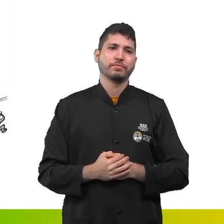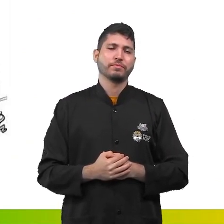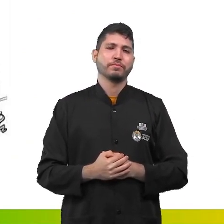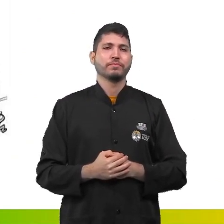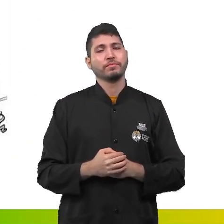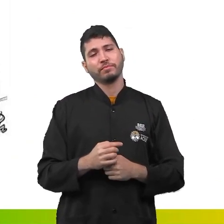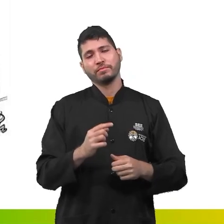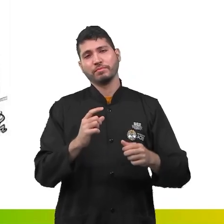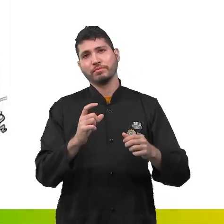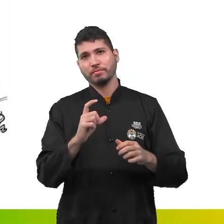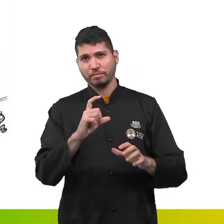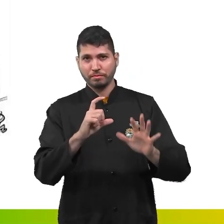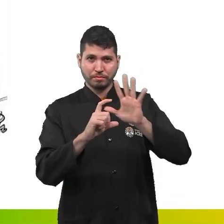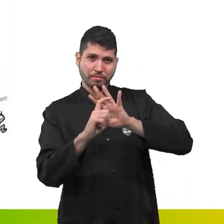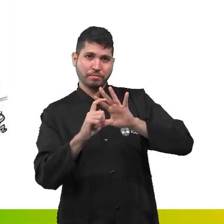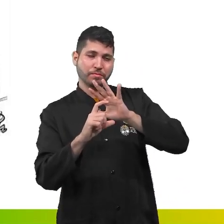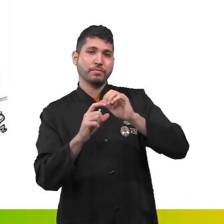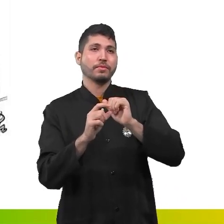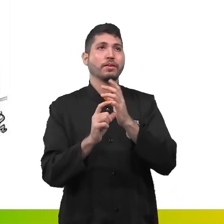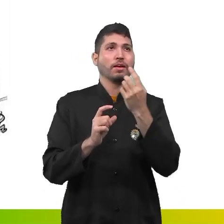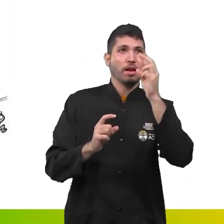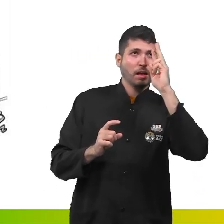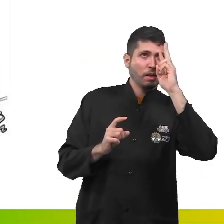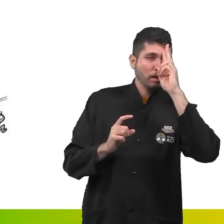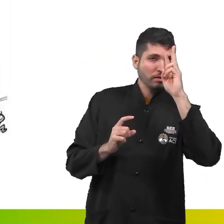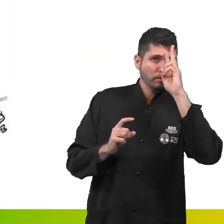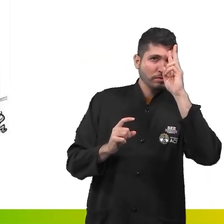porque la historieta pode ter mais